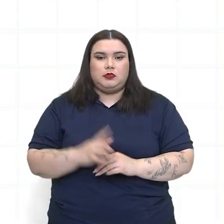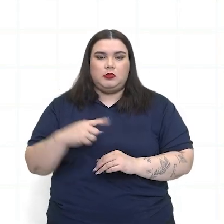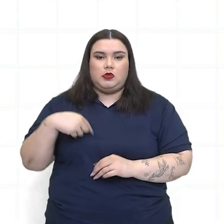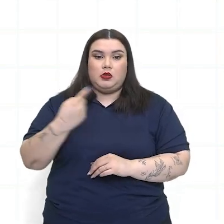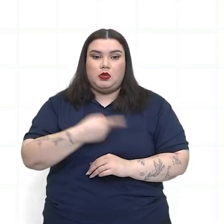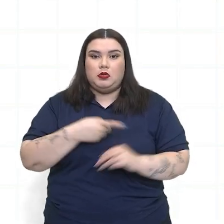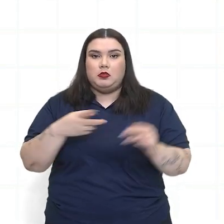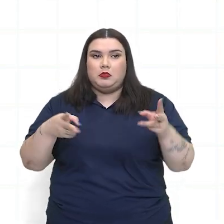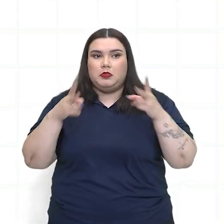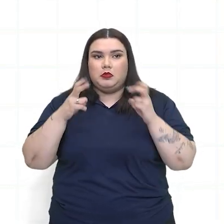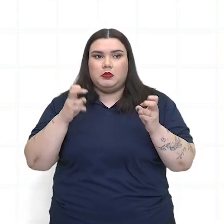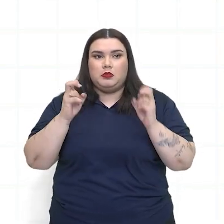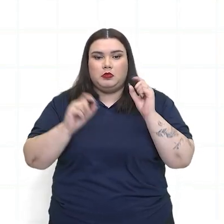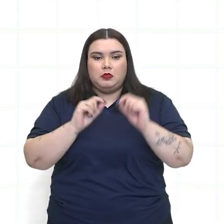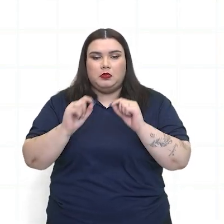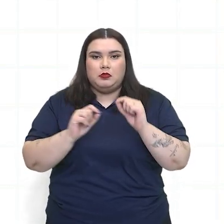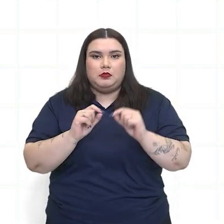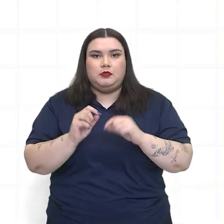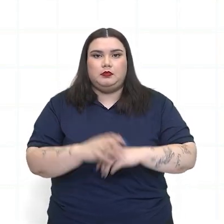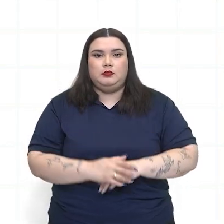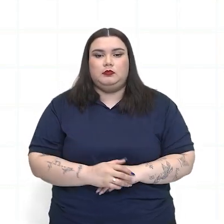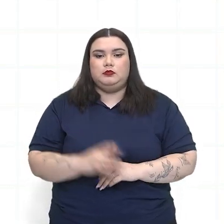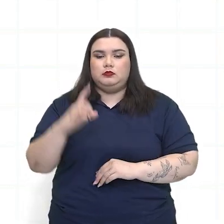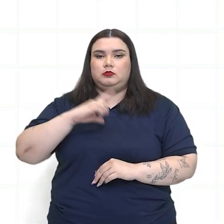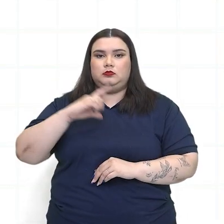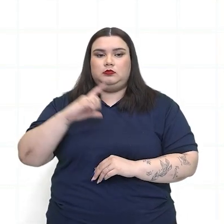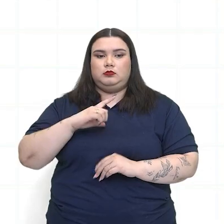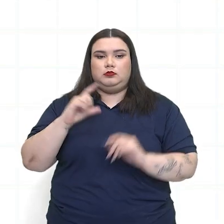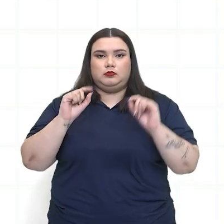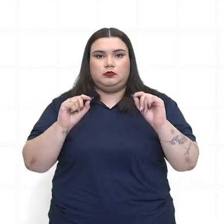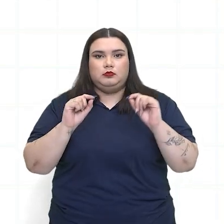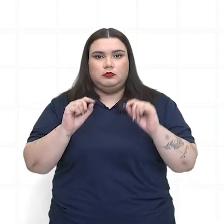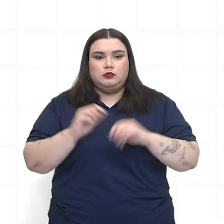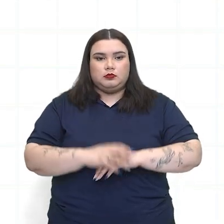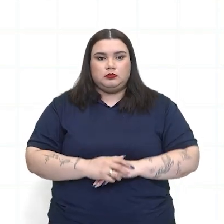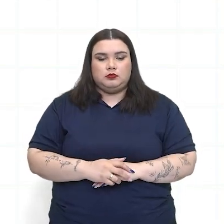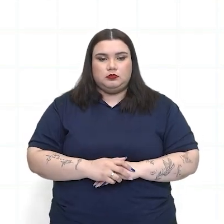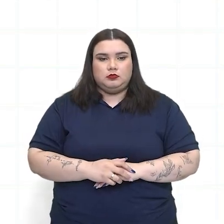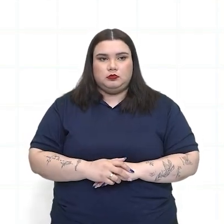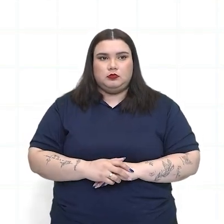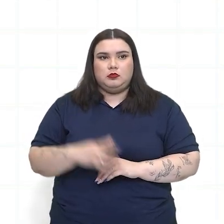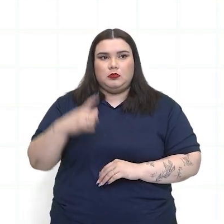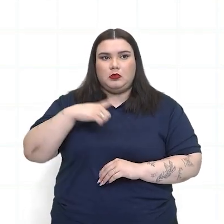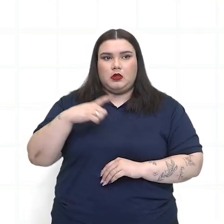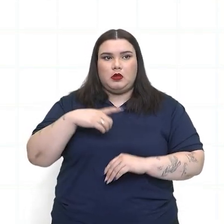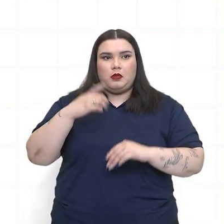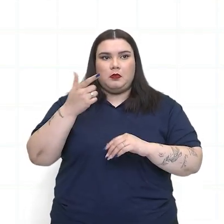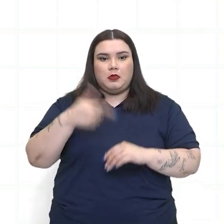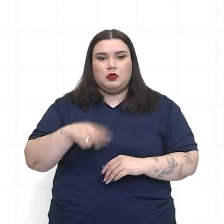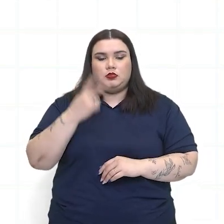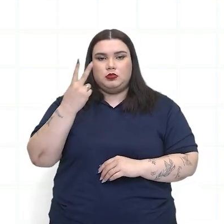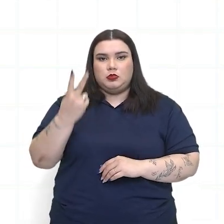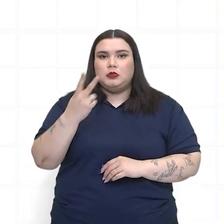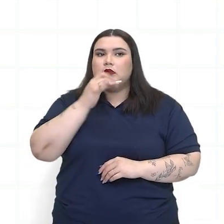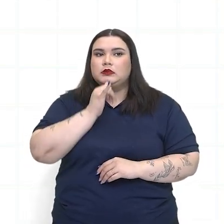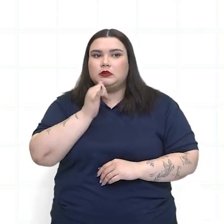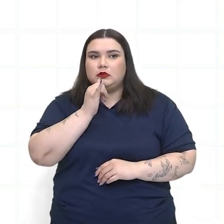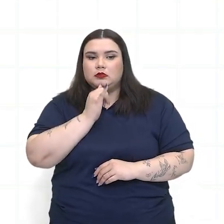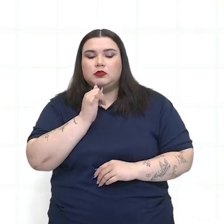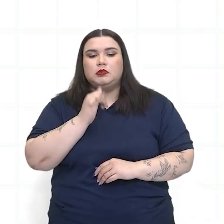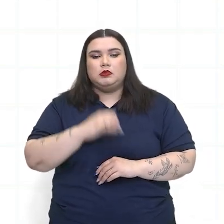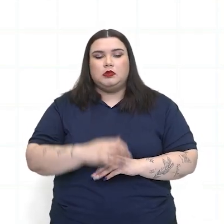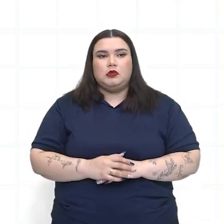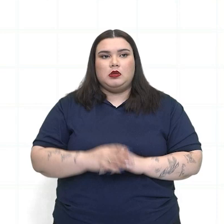vamos verificar, então, que eu tenho aqui, eu gostaria de ver mais 2 exemplos sem a vírgula. Deixei o bolo